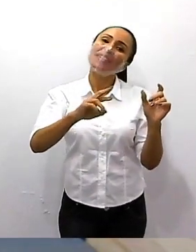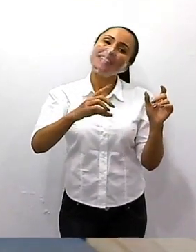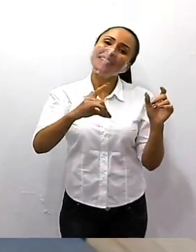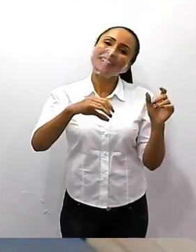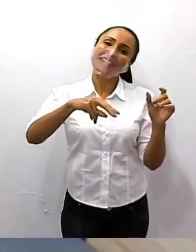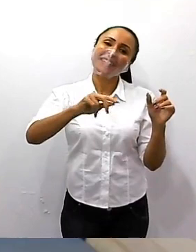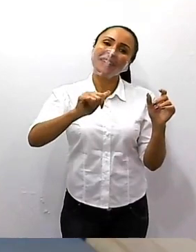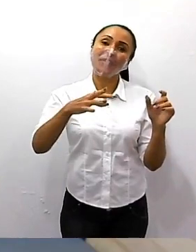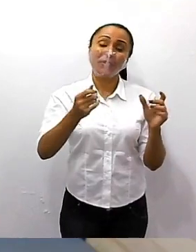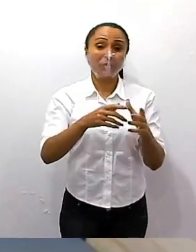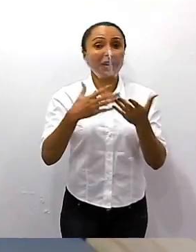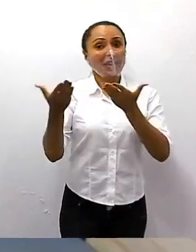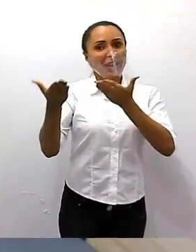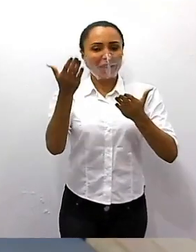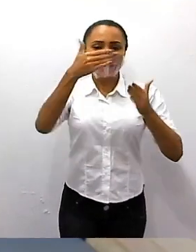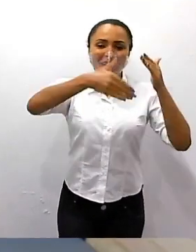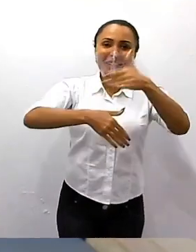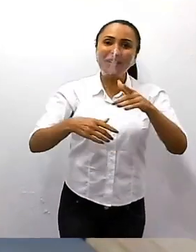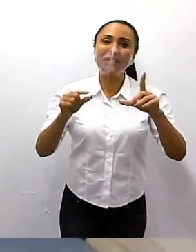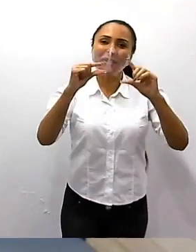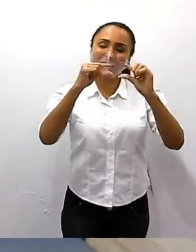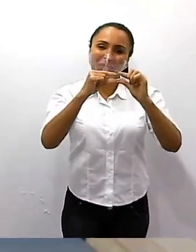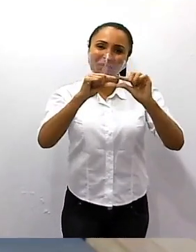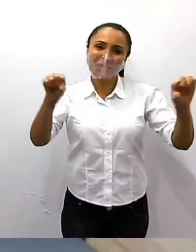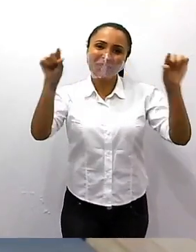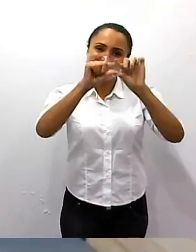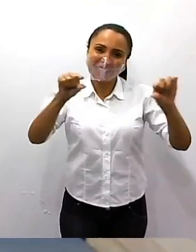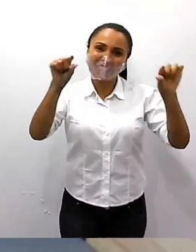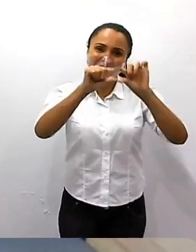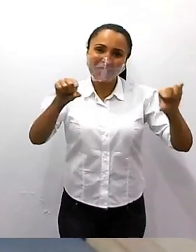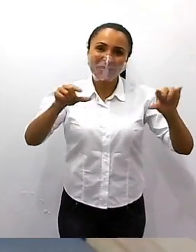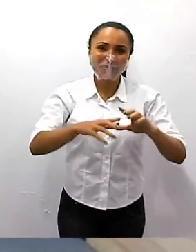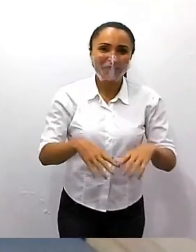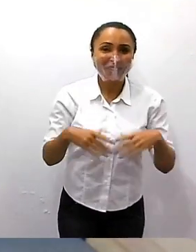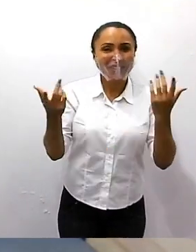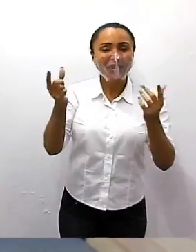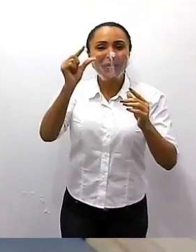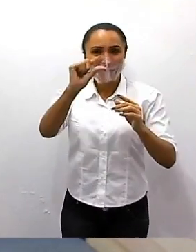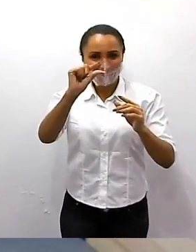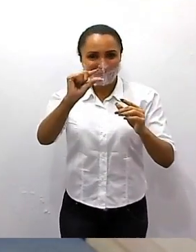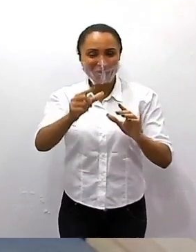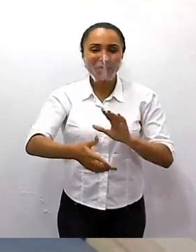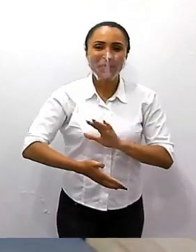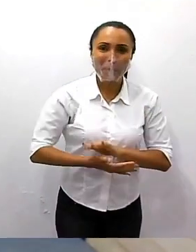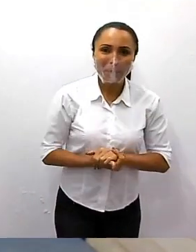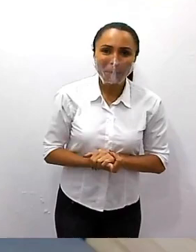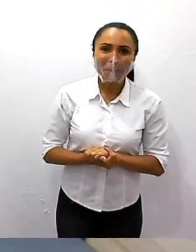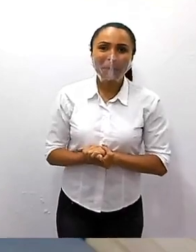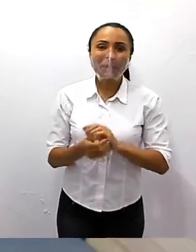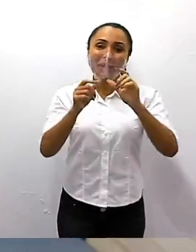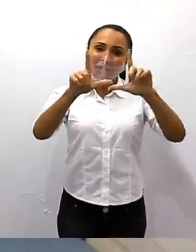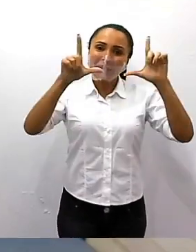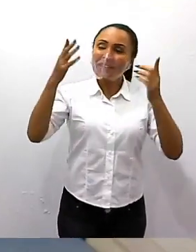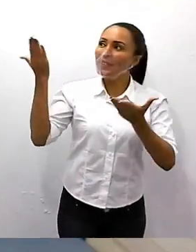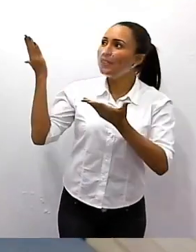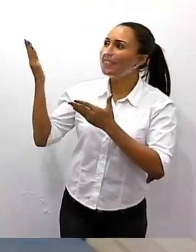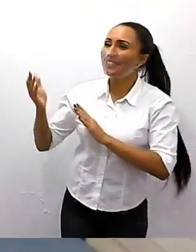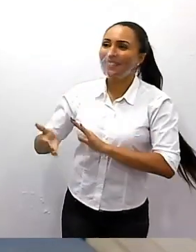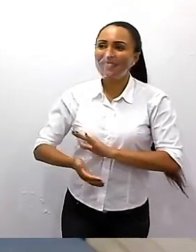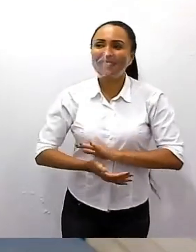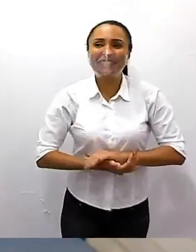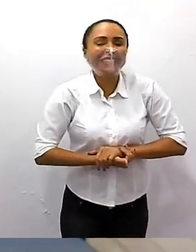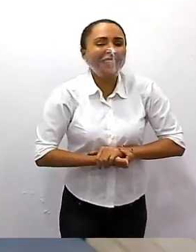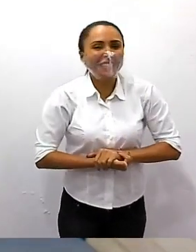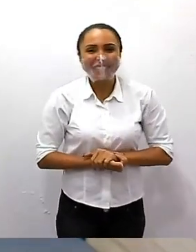subordinativas, aquelas que vão introduzir orações subordinadas, vamos ver um pouquinho? Tá aí ó, na tela de vocês,